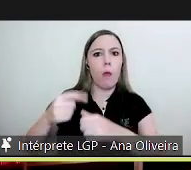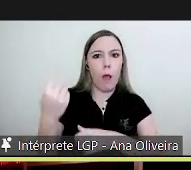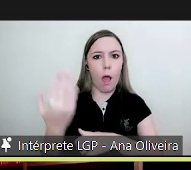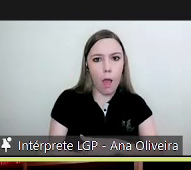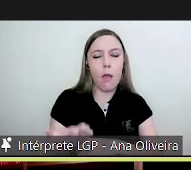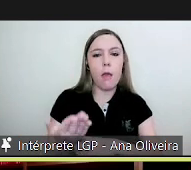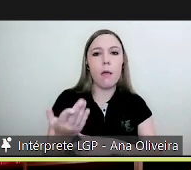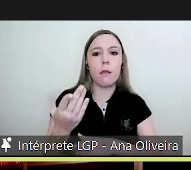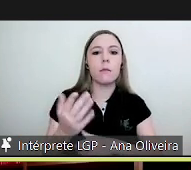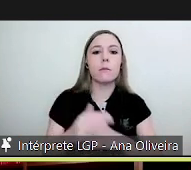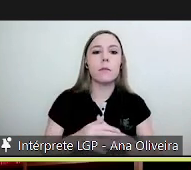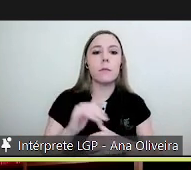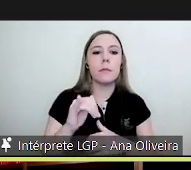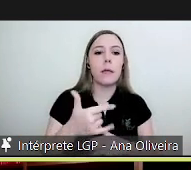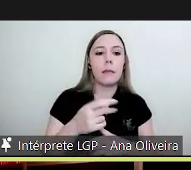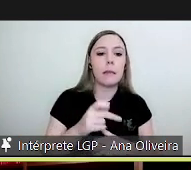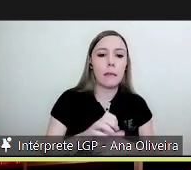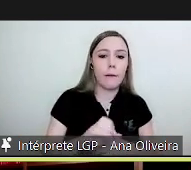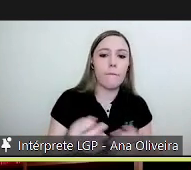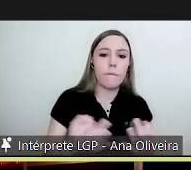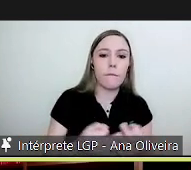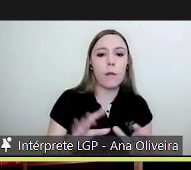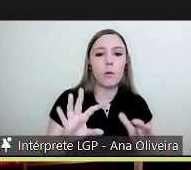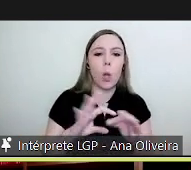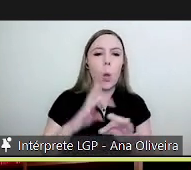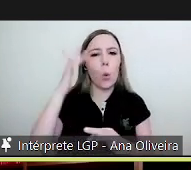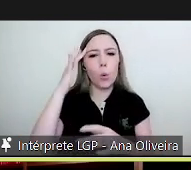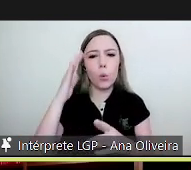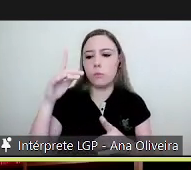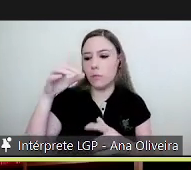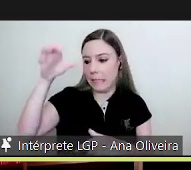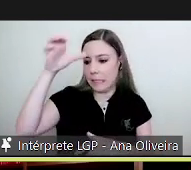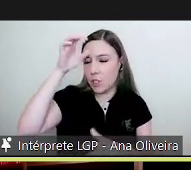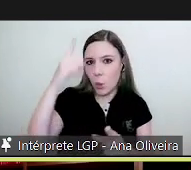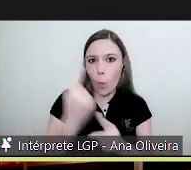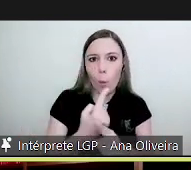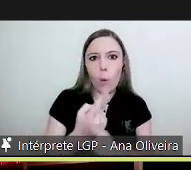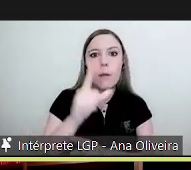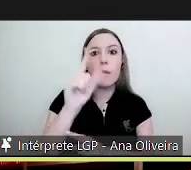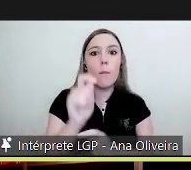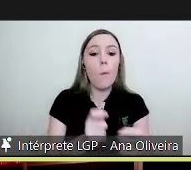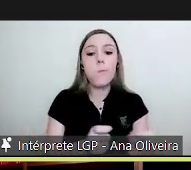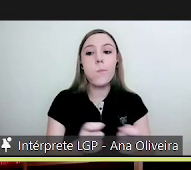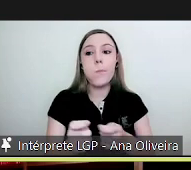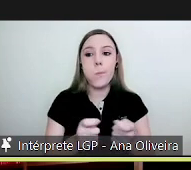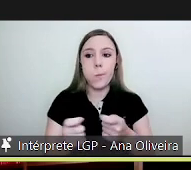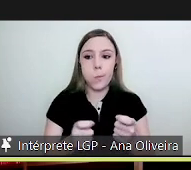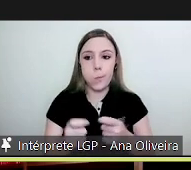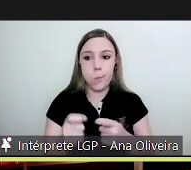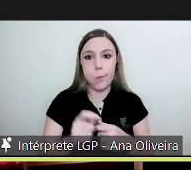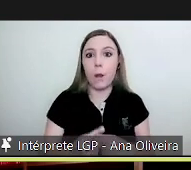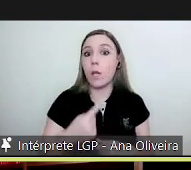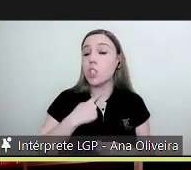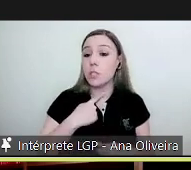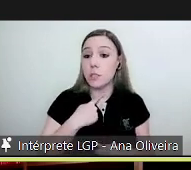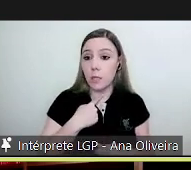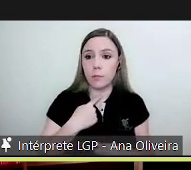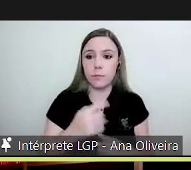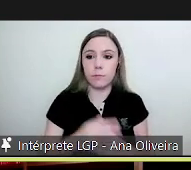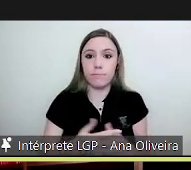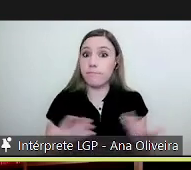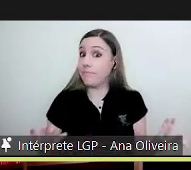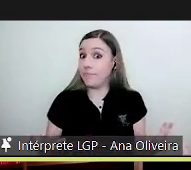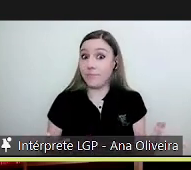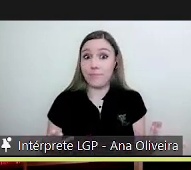de high-tech, de algoritmos, da inteligência das coisas e da governação digital. Não há volta a